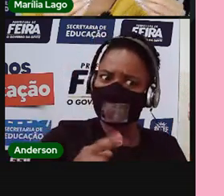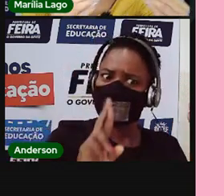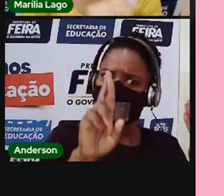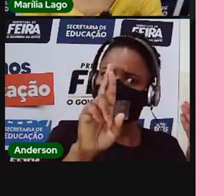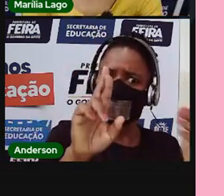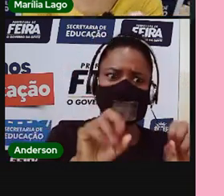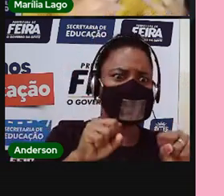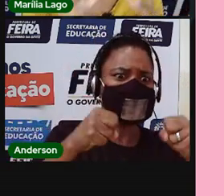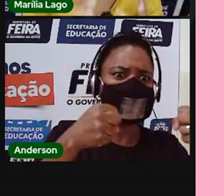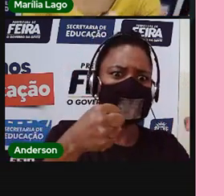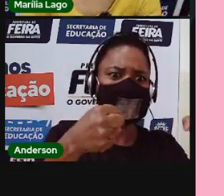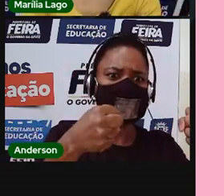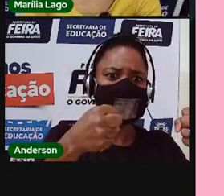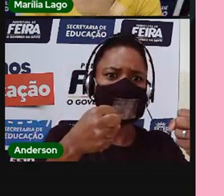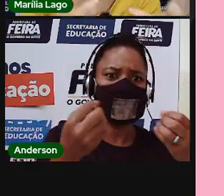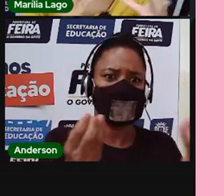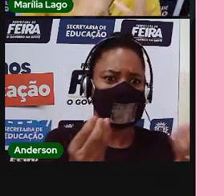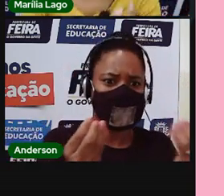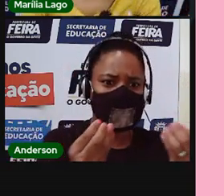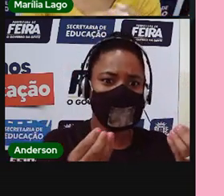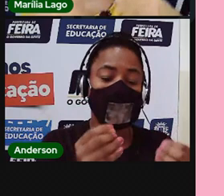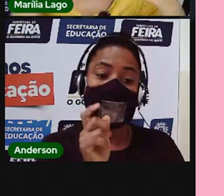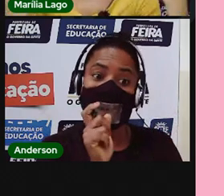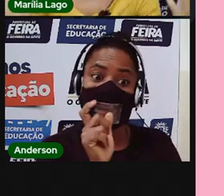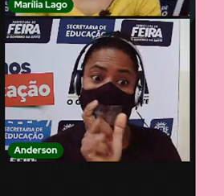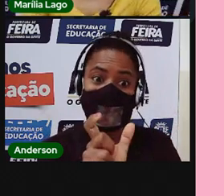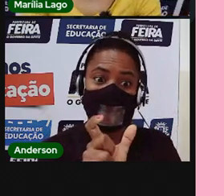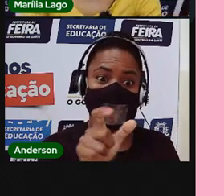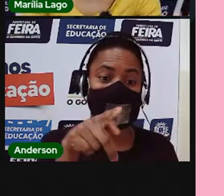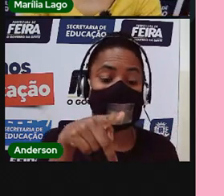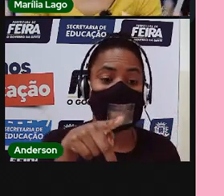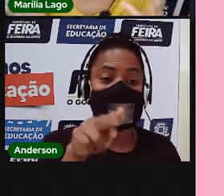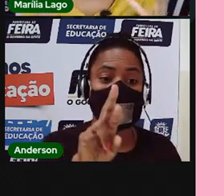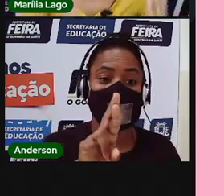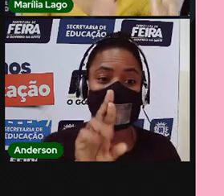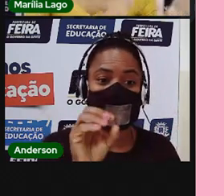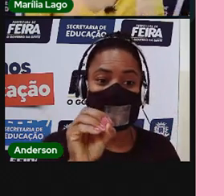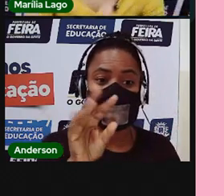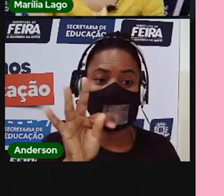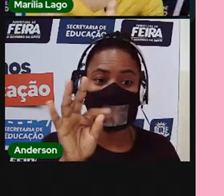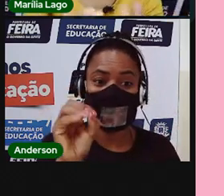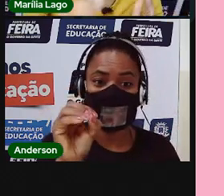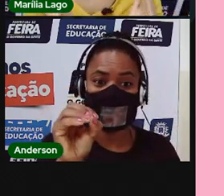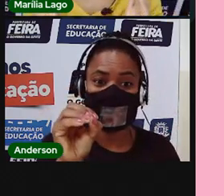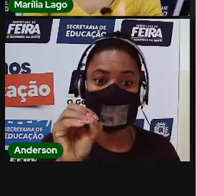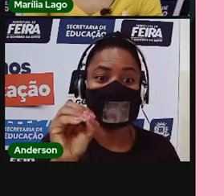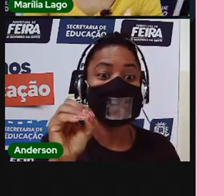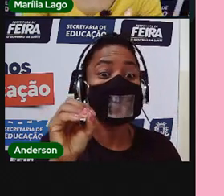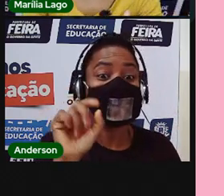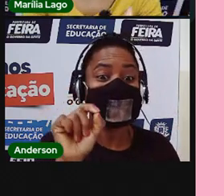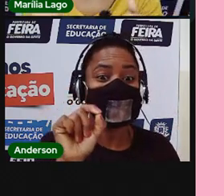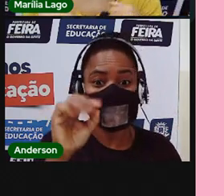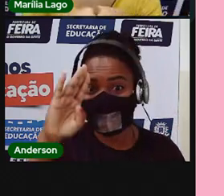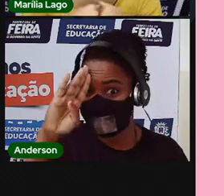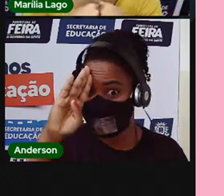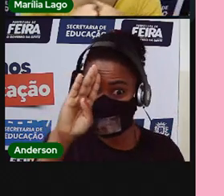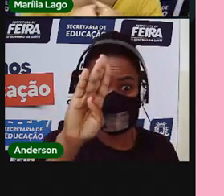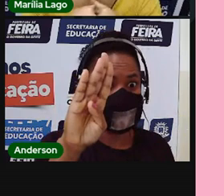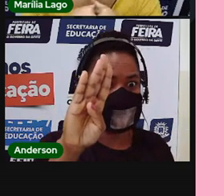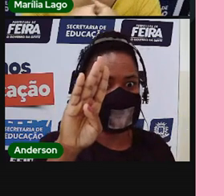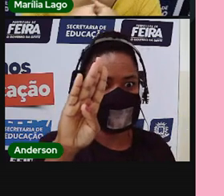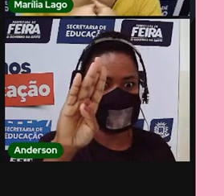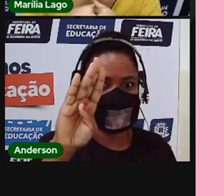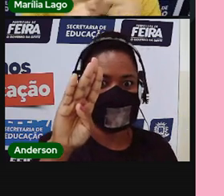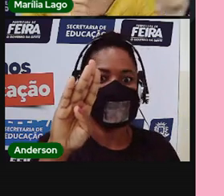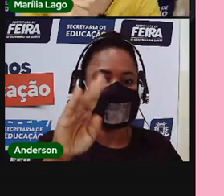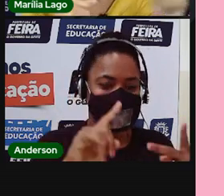né? Proto, que significa o primeiro, o principal, e agon, que vem de luta. Agora vocês sabem